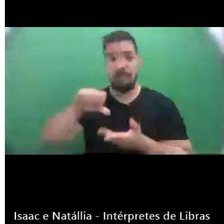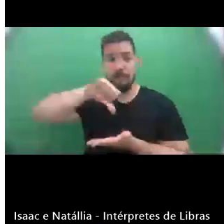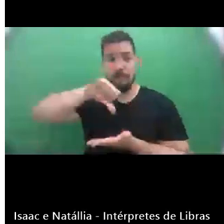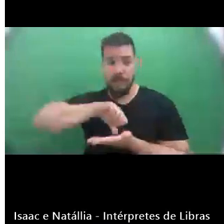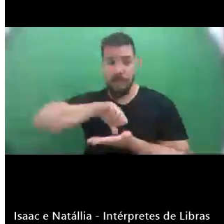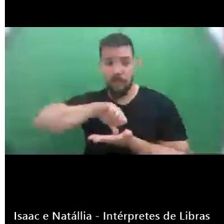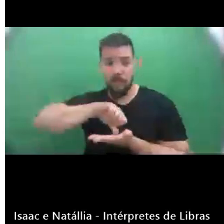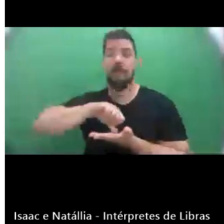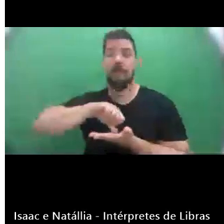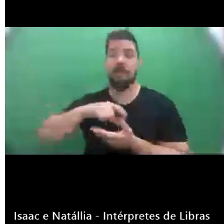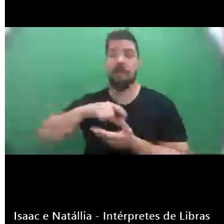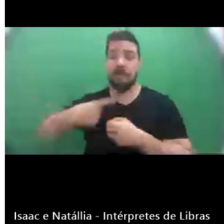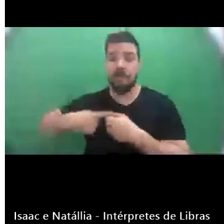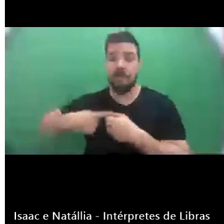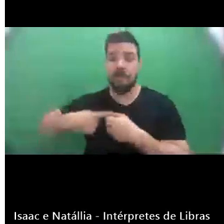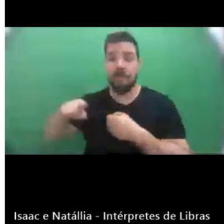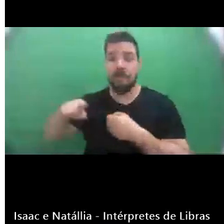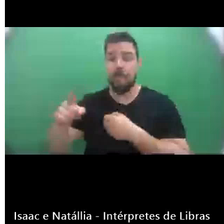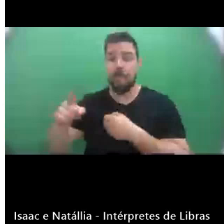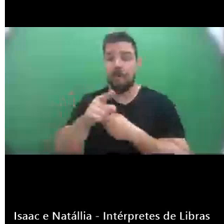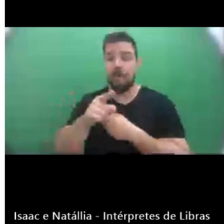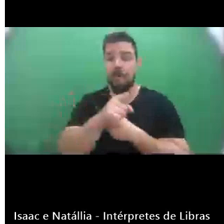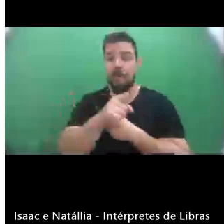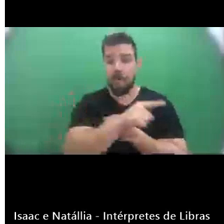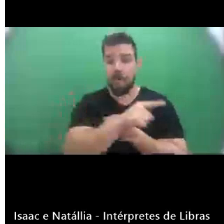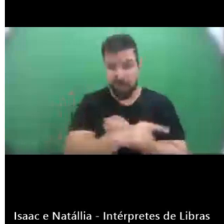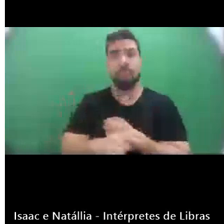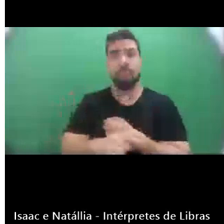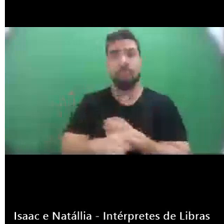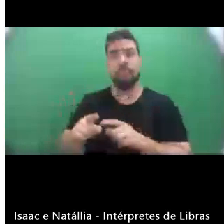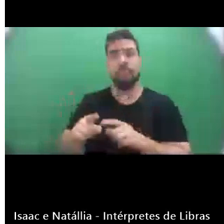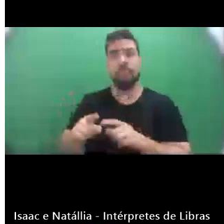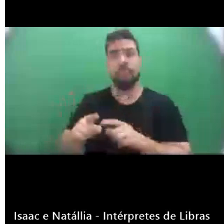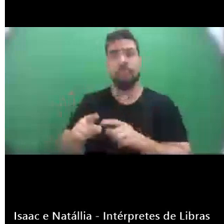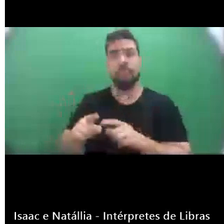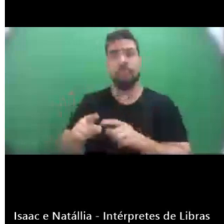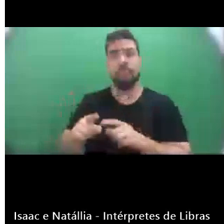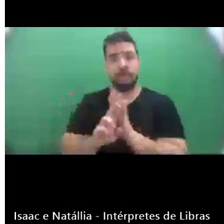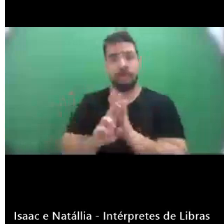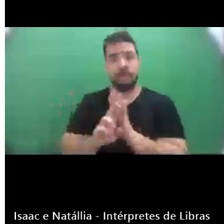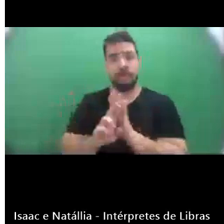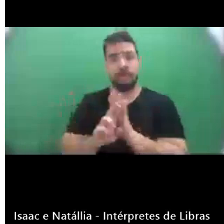unidades no interior, eles representam a nossa unidade, tá bom?